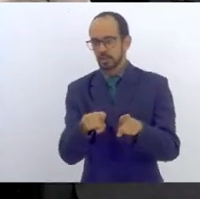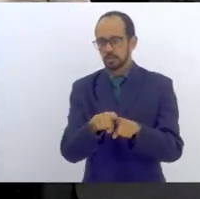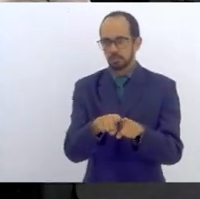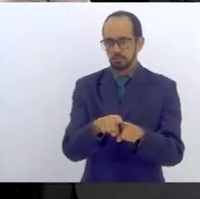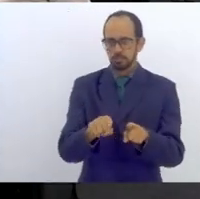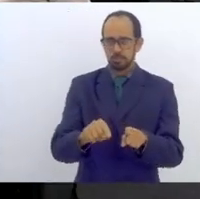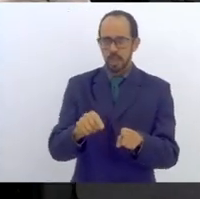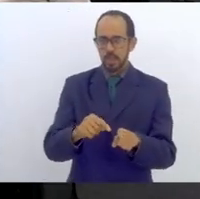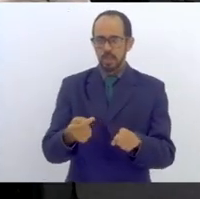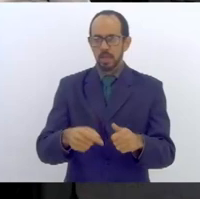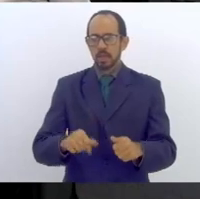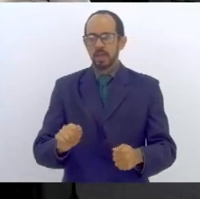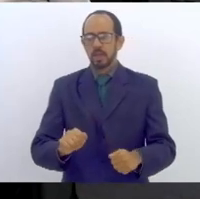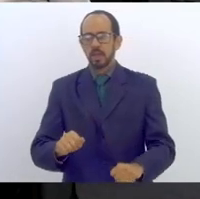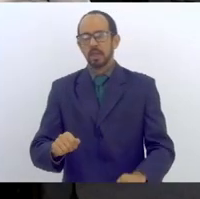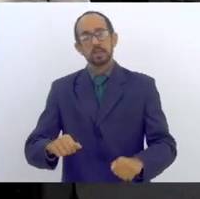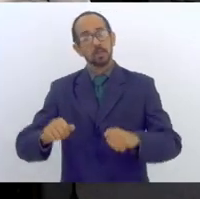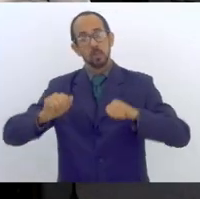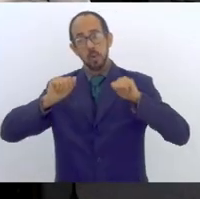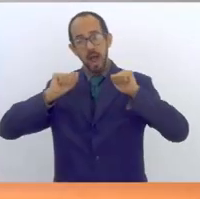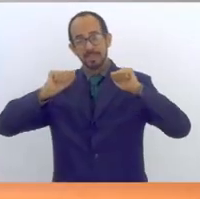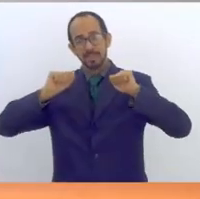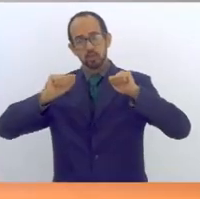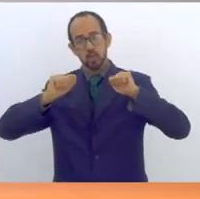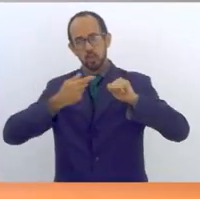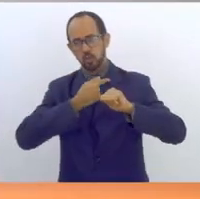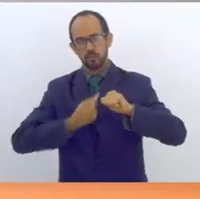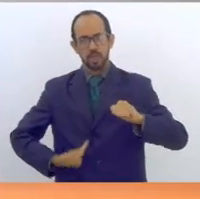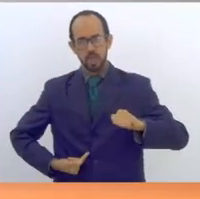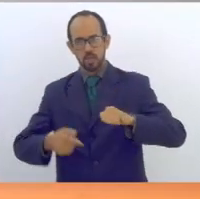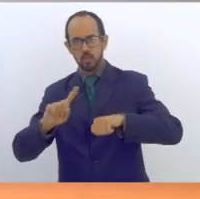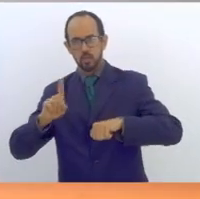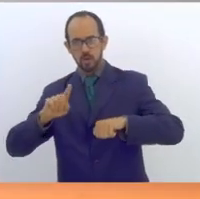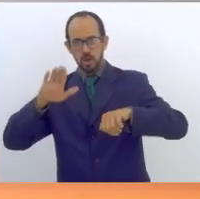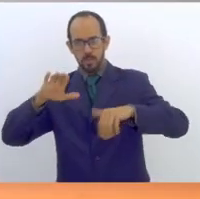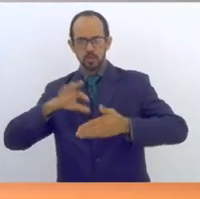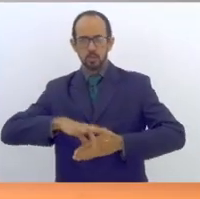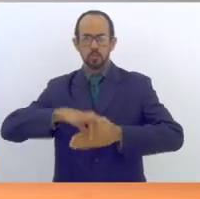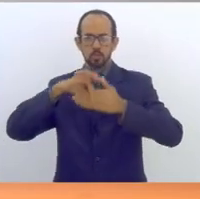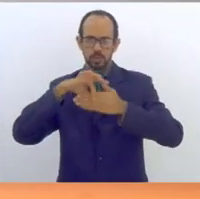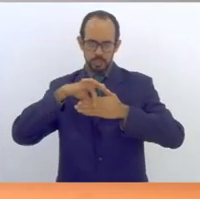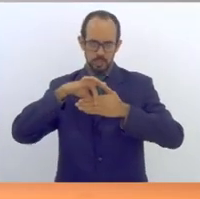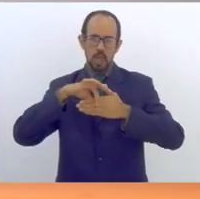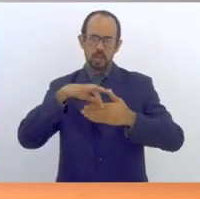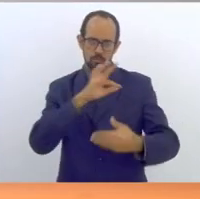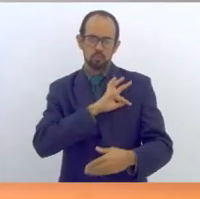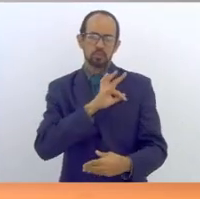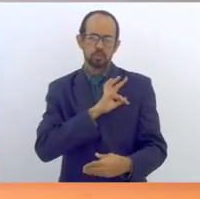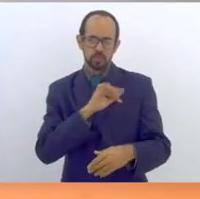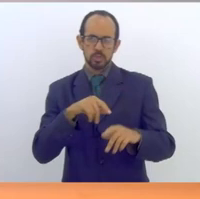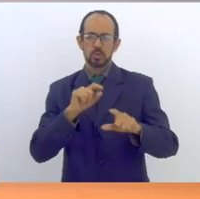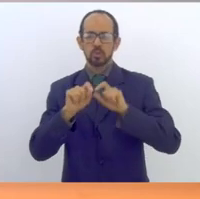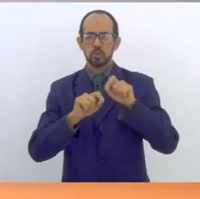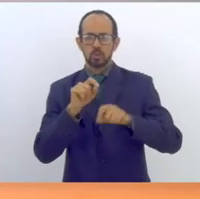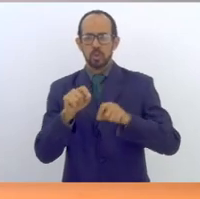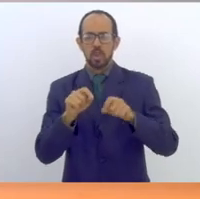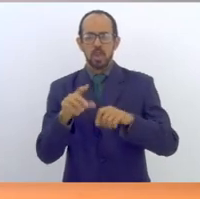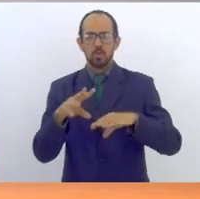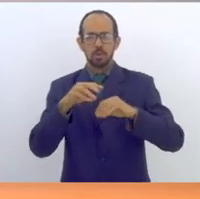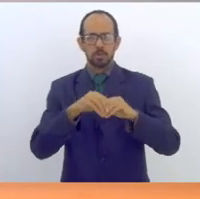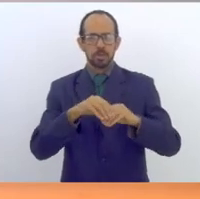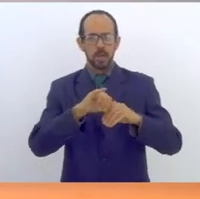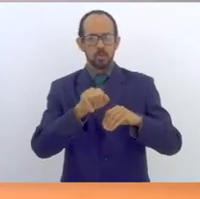assessora especial do governador vestindo a de liderança classista é reforçar com Dr Jansen